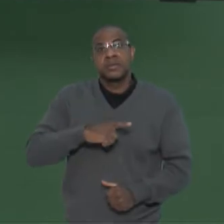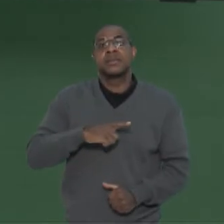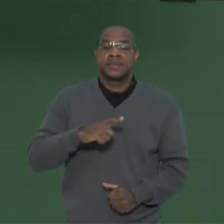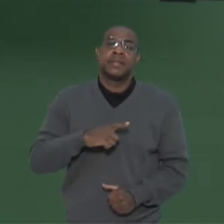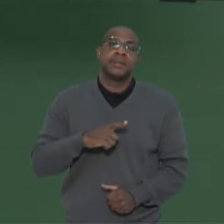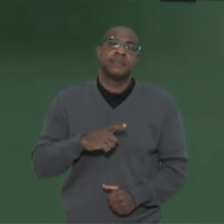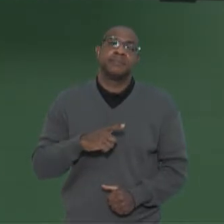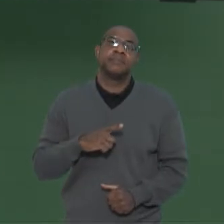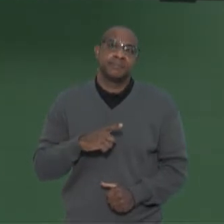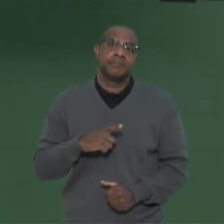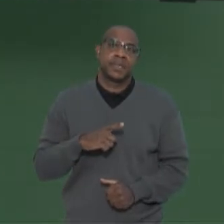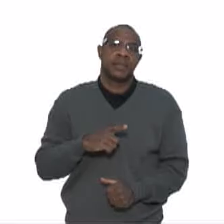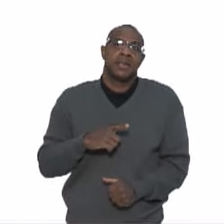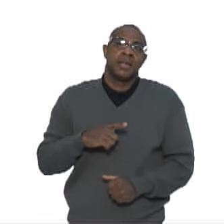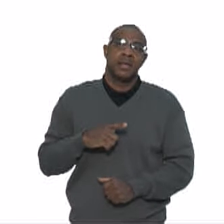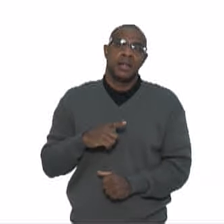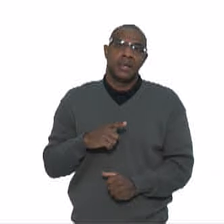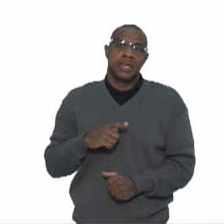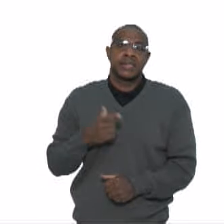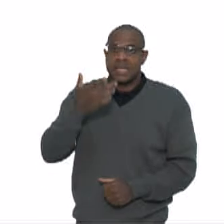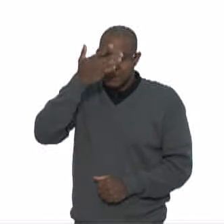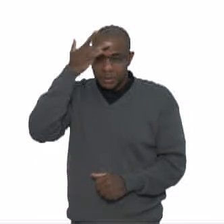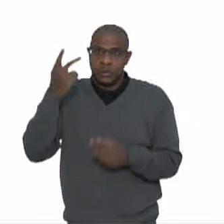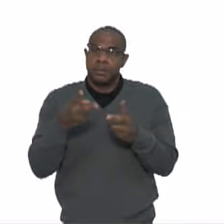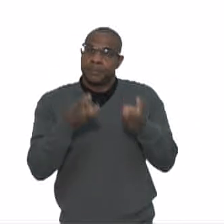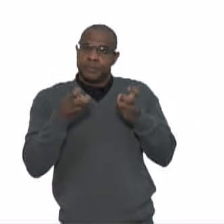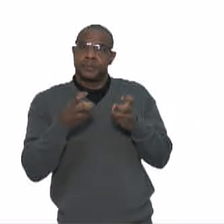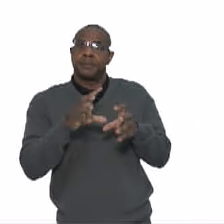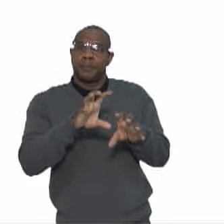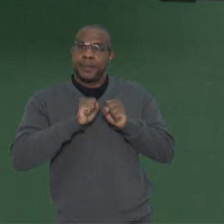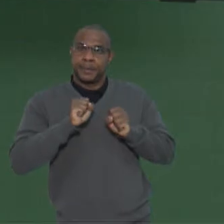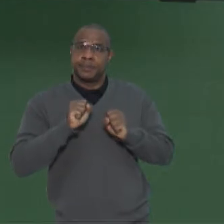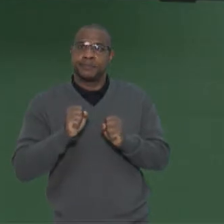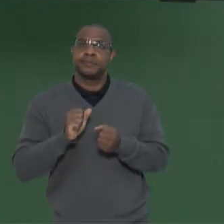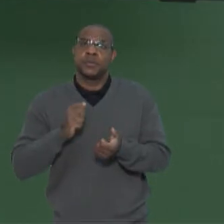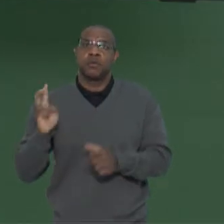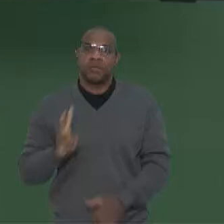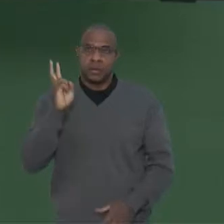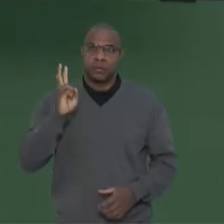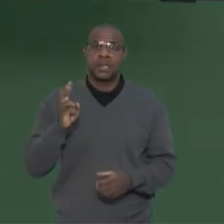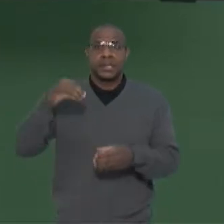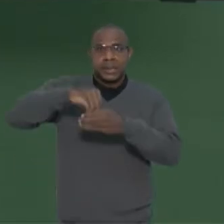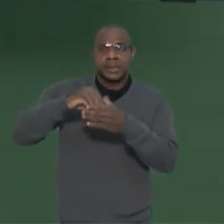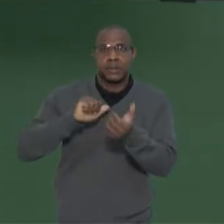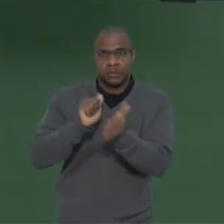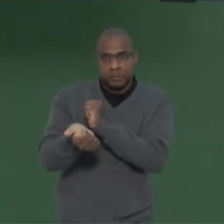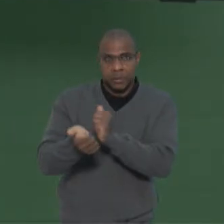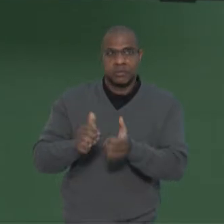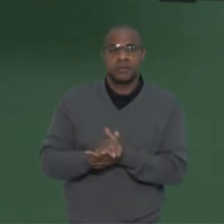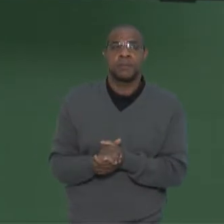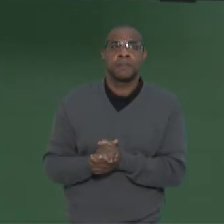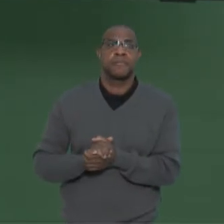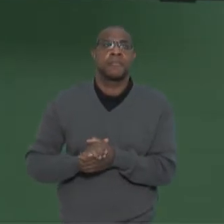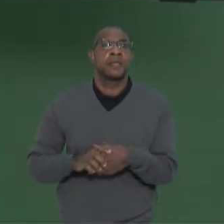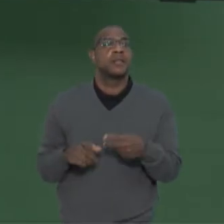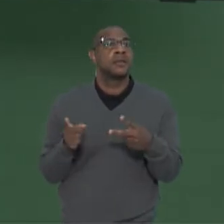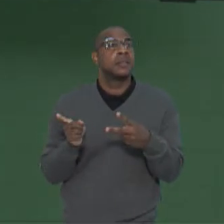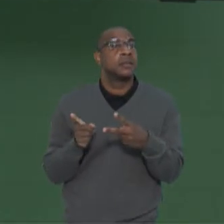pessoas, né? Melhoram a confiança, melhorar a confiança, né? Combater os